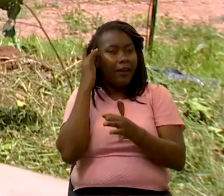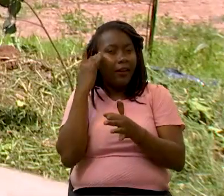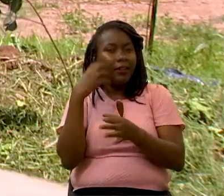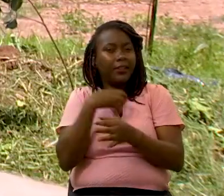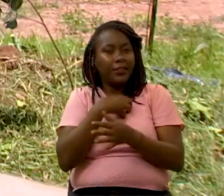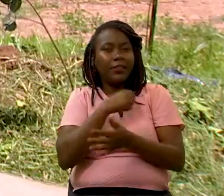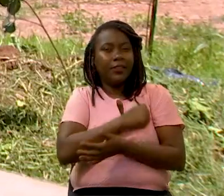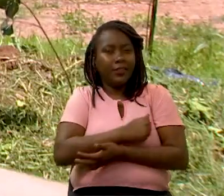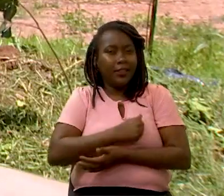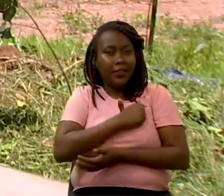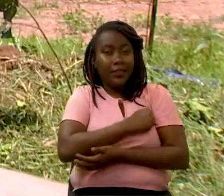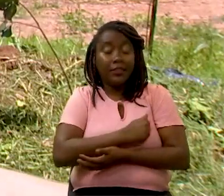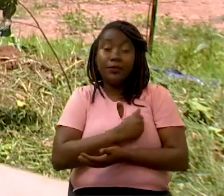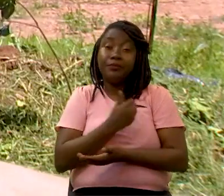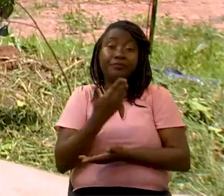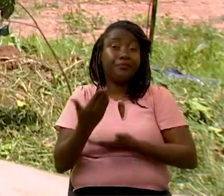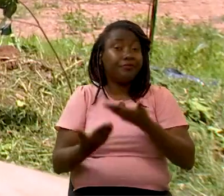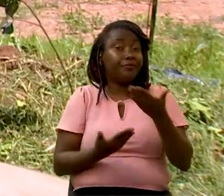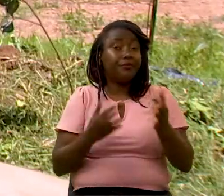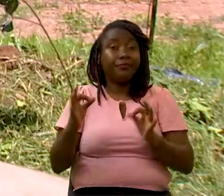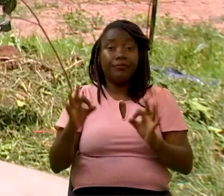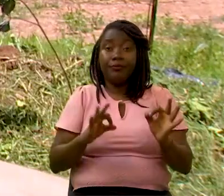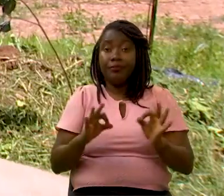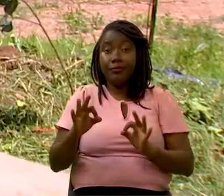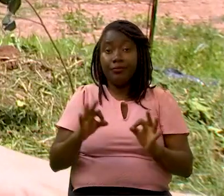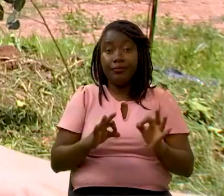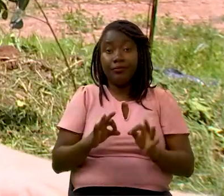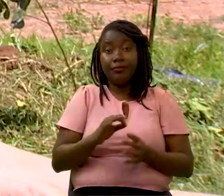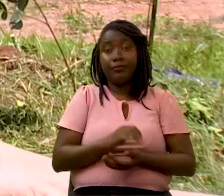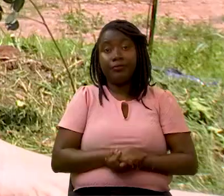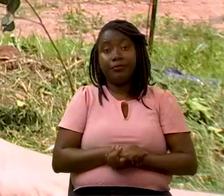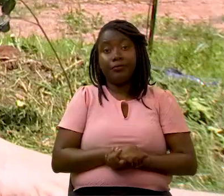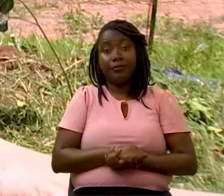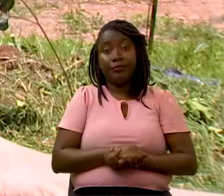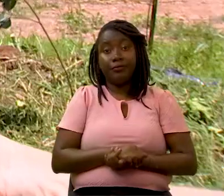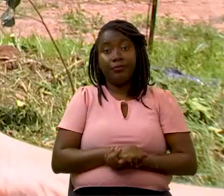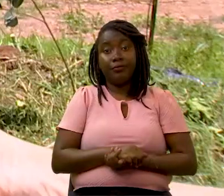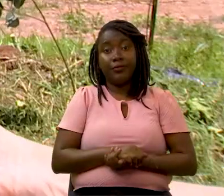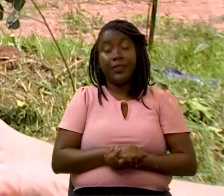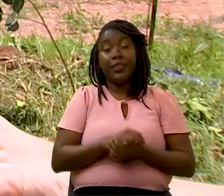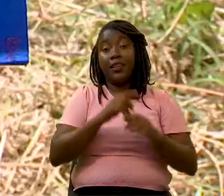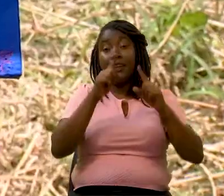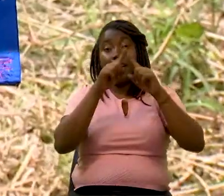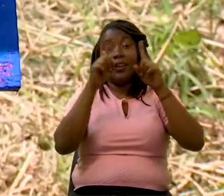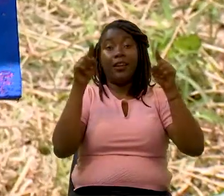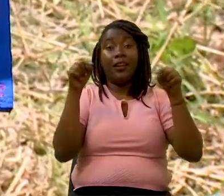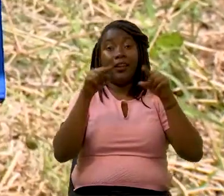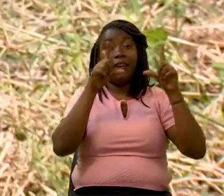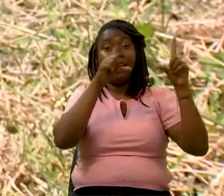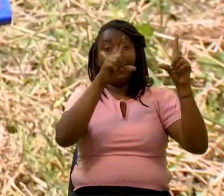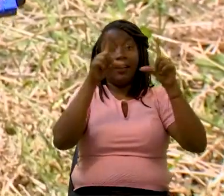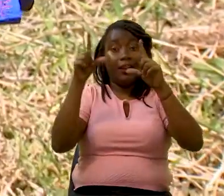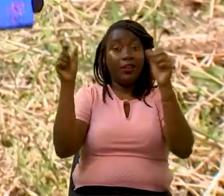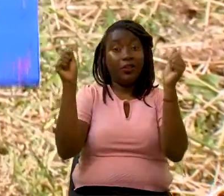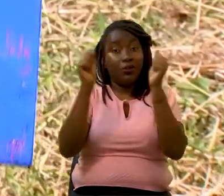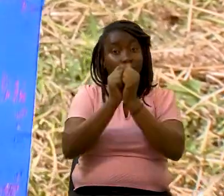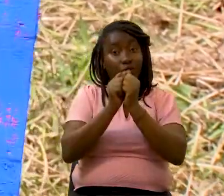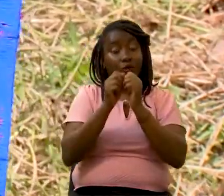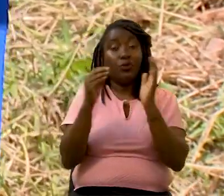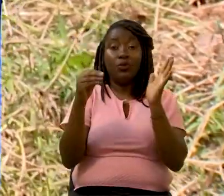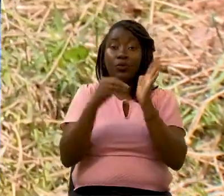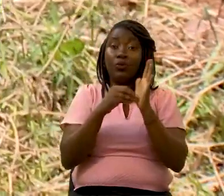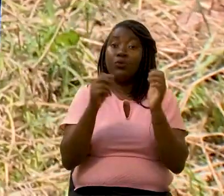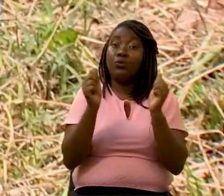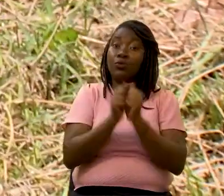acho que é algo que eles sentem bastante falta. E aí a gente fez até aqui algumas plaquinhas junto com eles para colocar junto